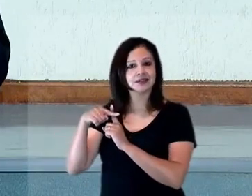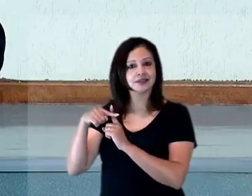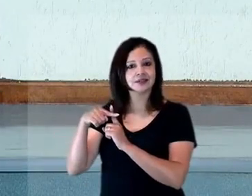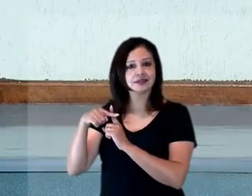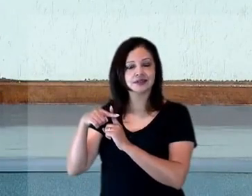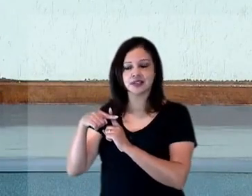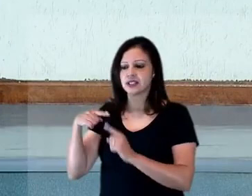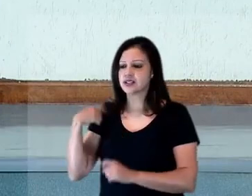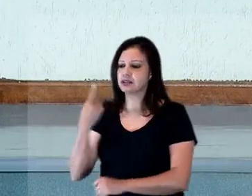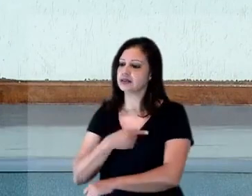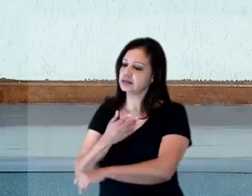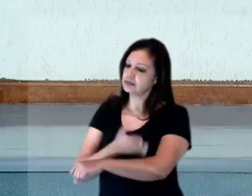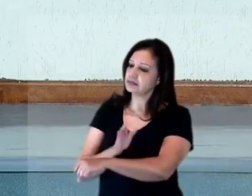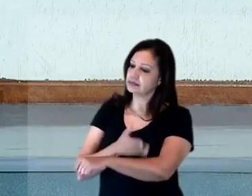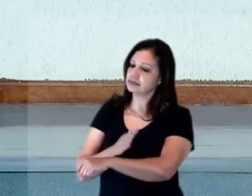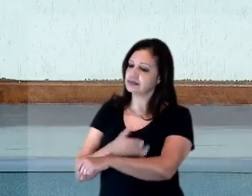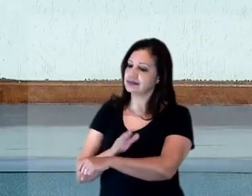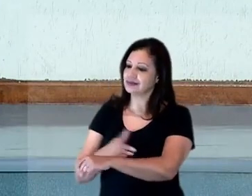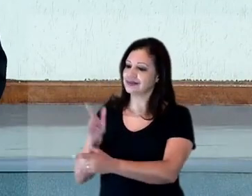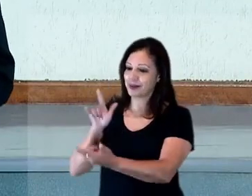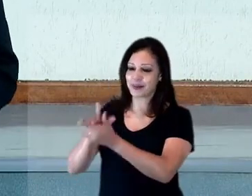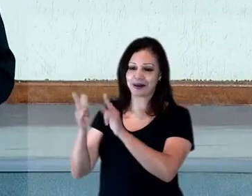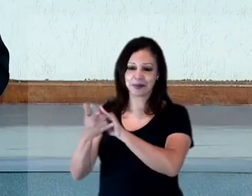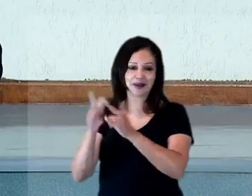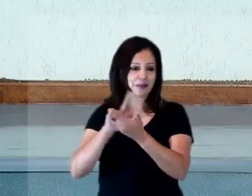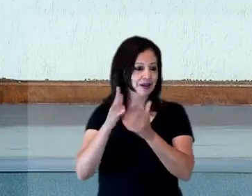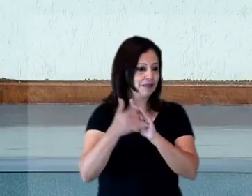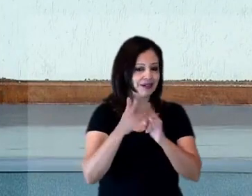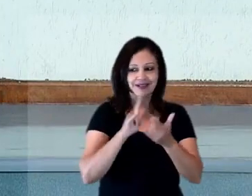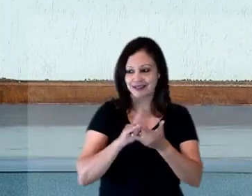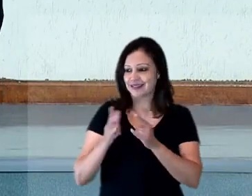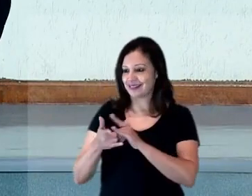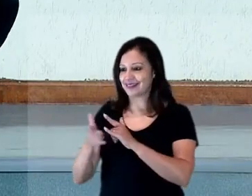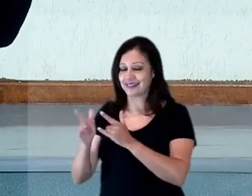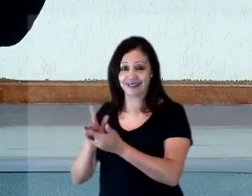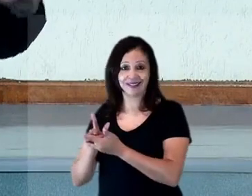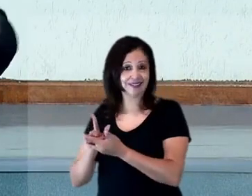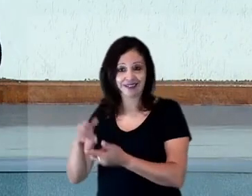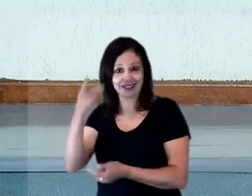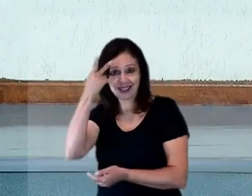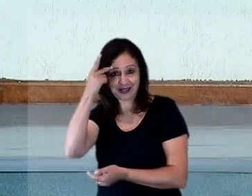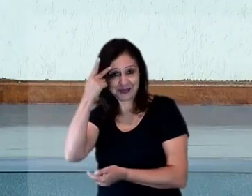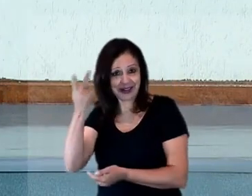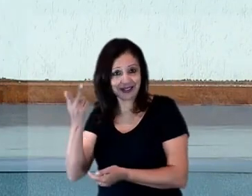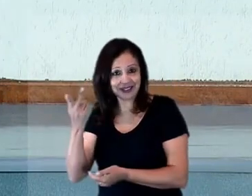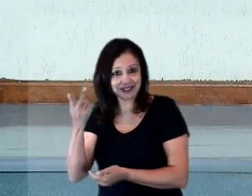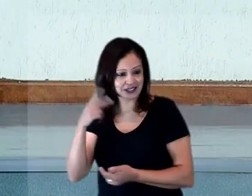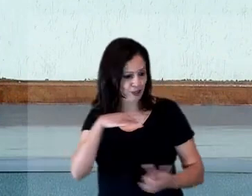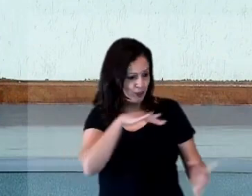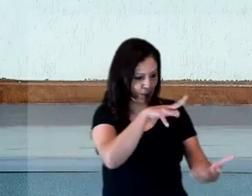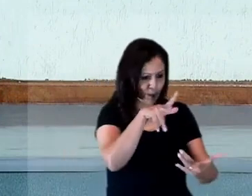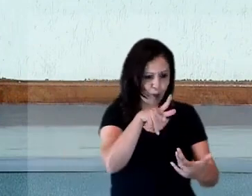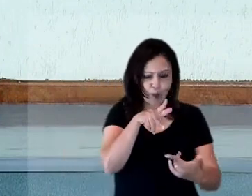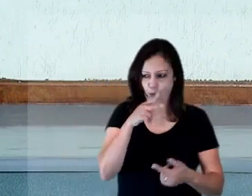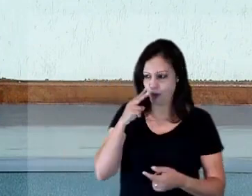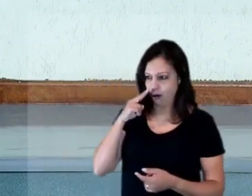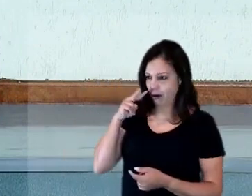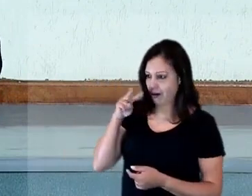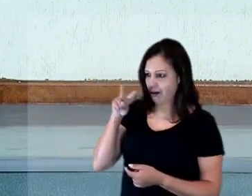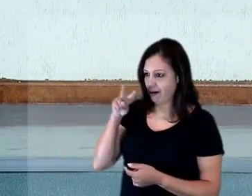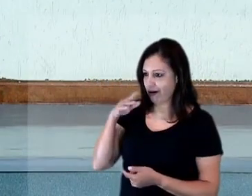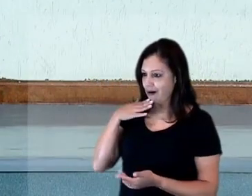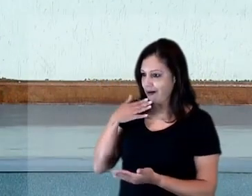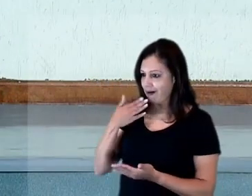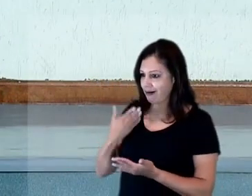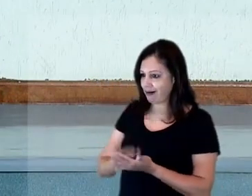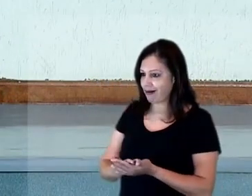notório, real, verdadeiro entre nós. O mundo, as pessoas fora, irão compreender isso